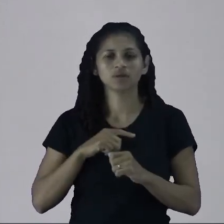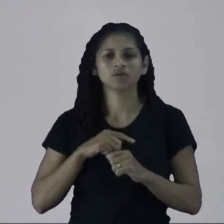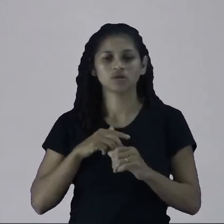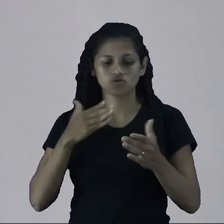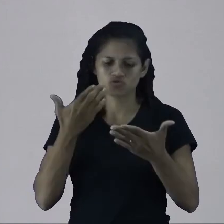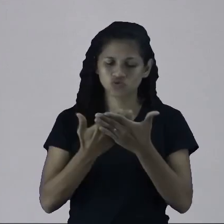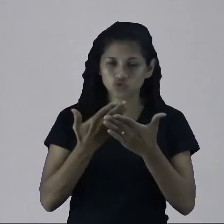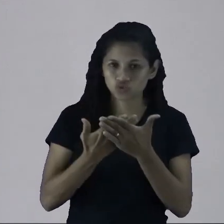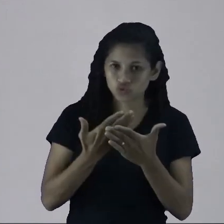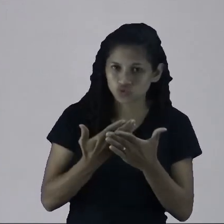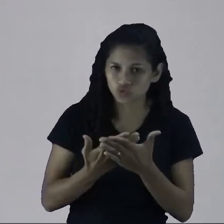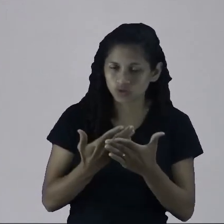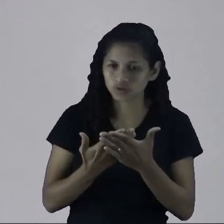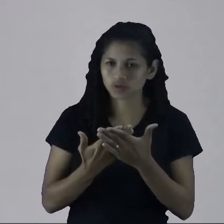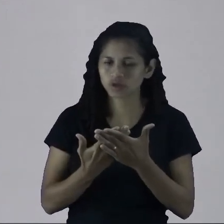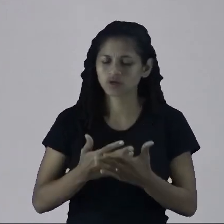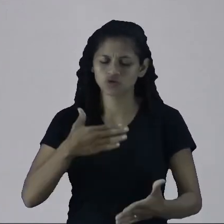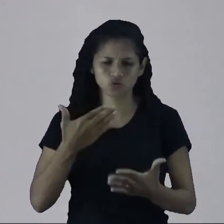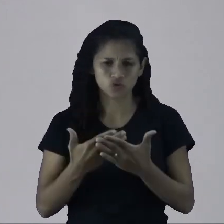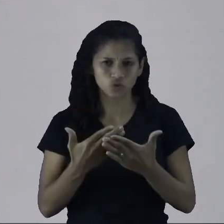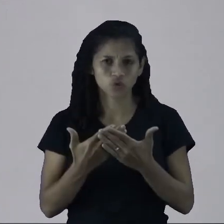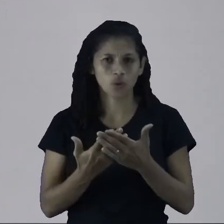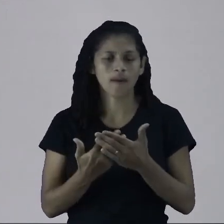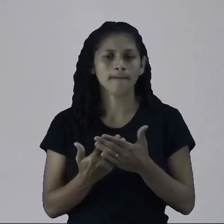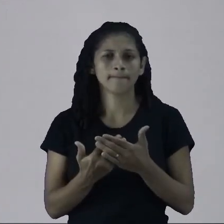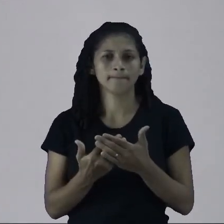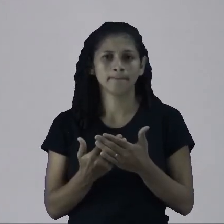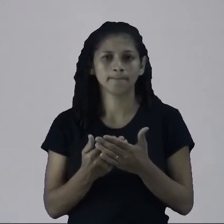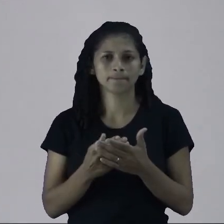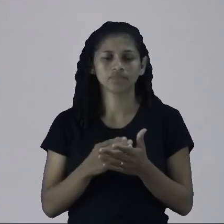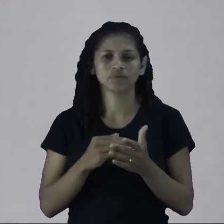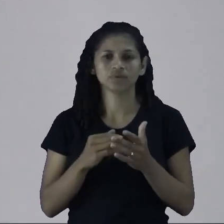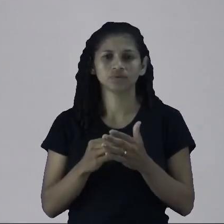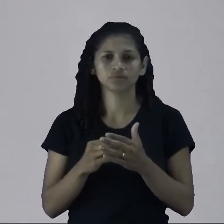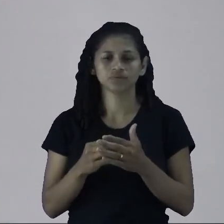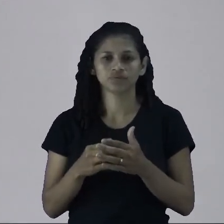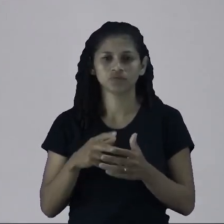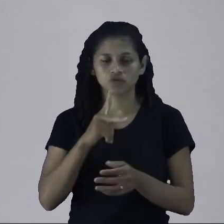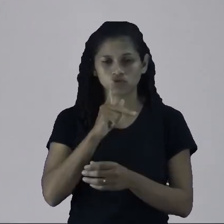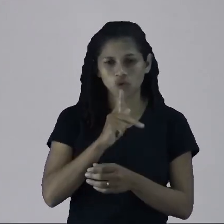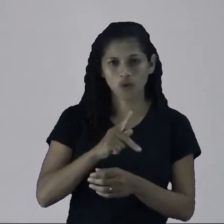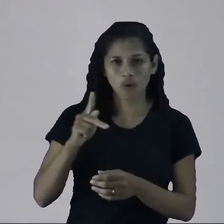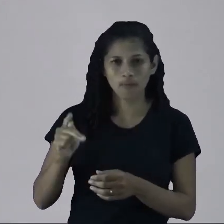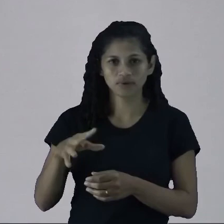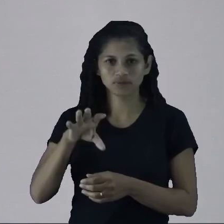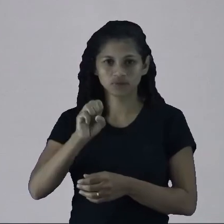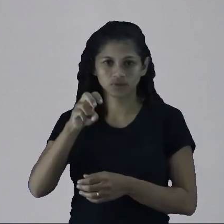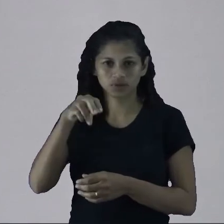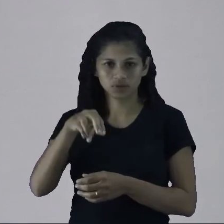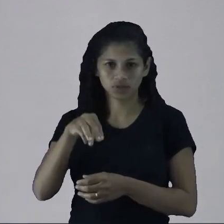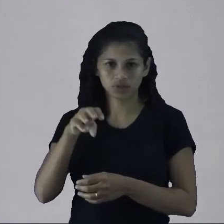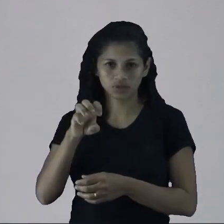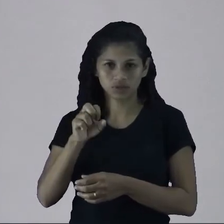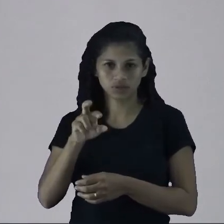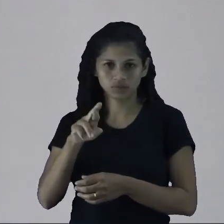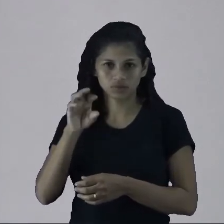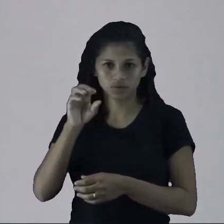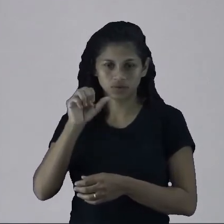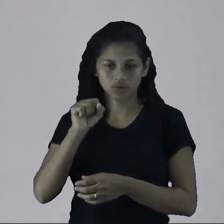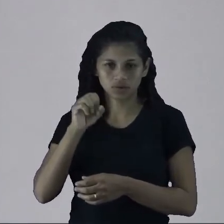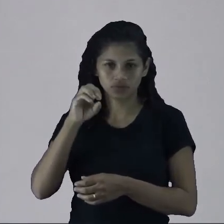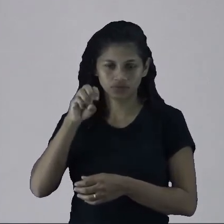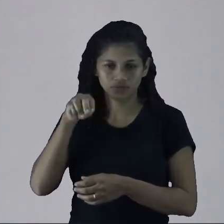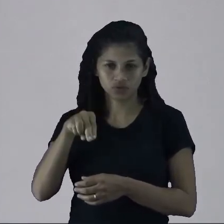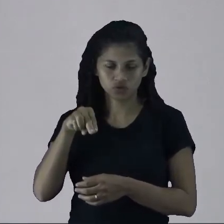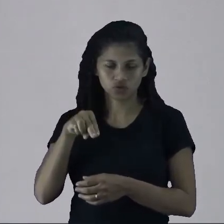estudar mais um pouquinho. Depende só de você correr atrás do seu sonho, certinho? Eu sou o professor Emerson, estou disposto aqui a te